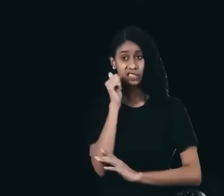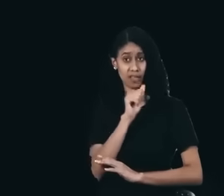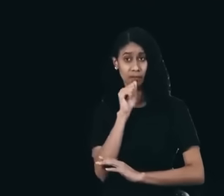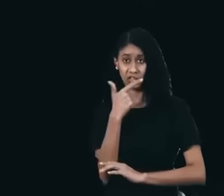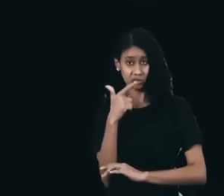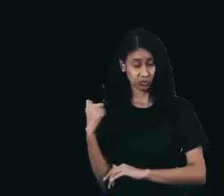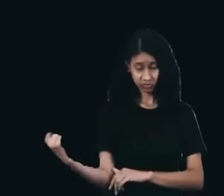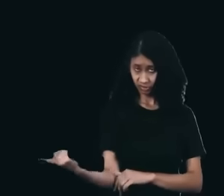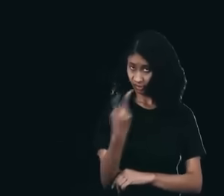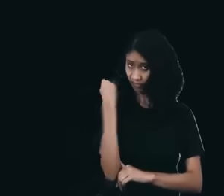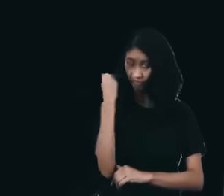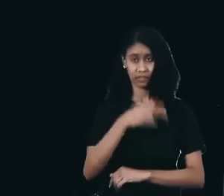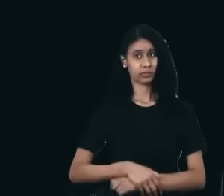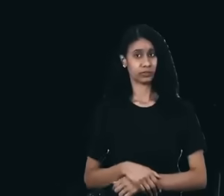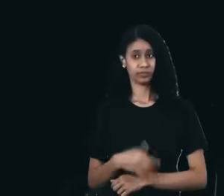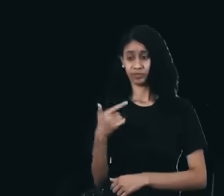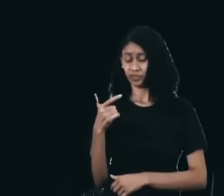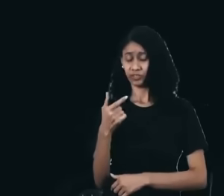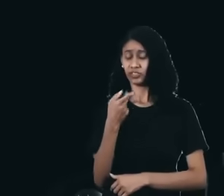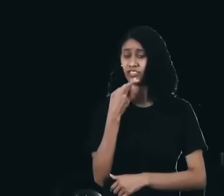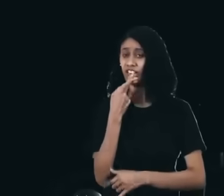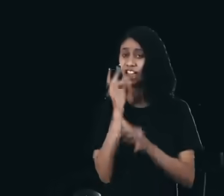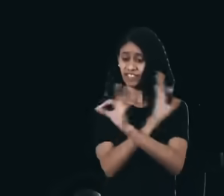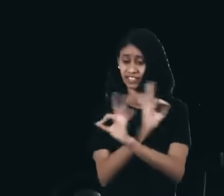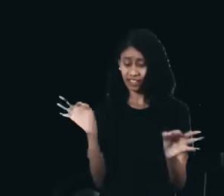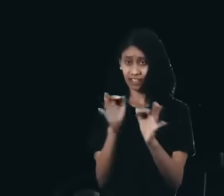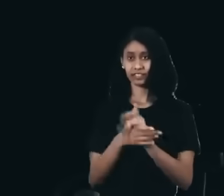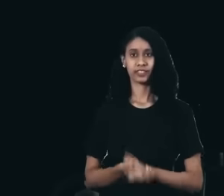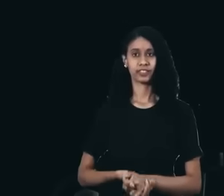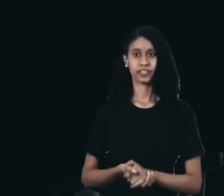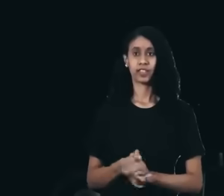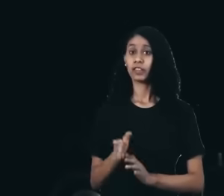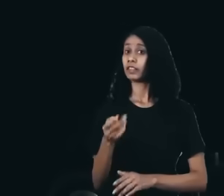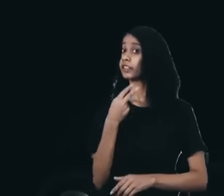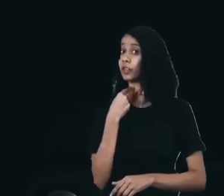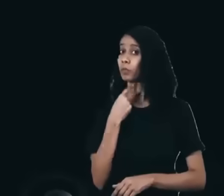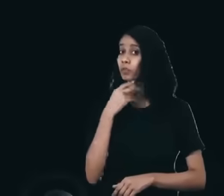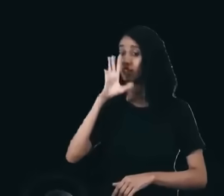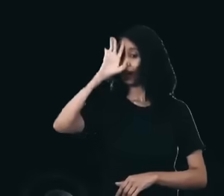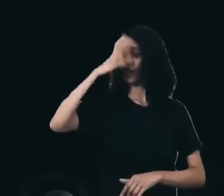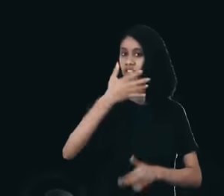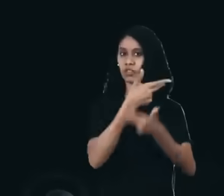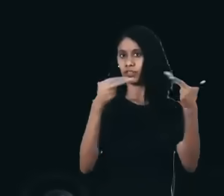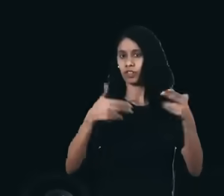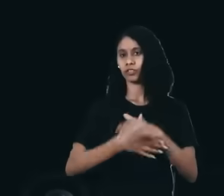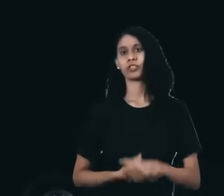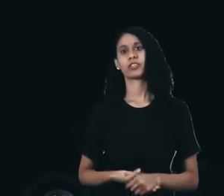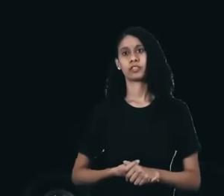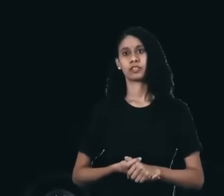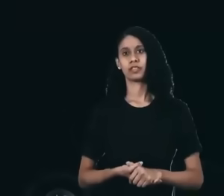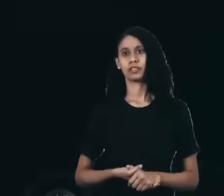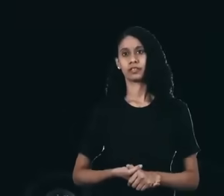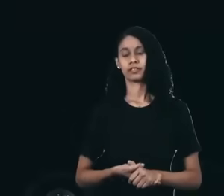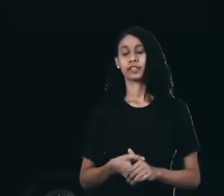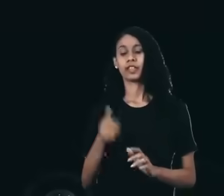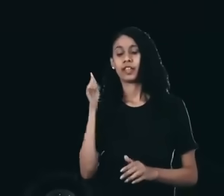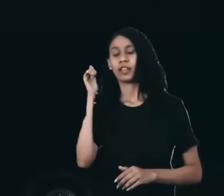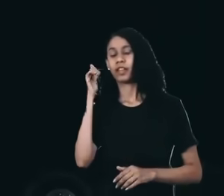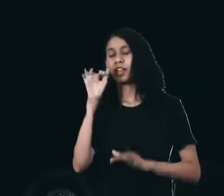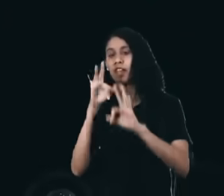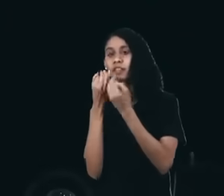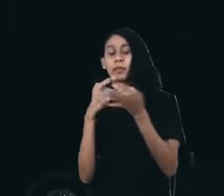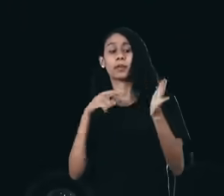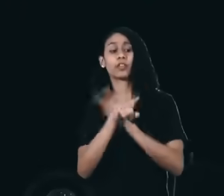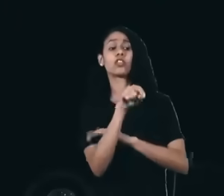valorizada, numa época em que a mulher não tinha voz, muito menos poder de decisão. Ela foi questionada, você quer ir,